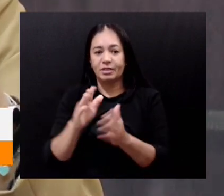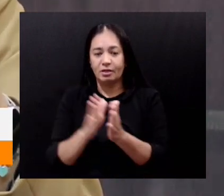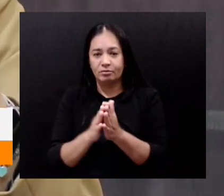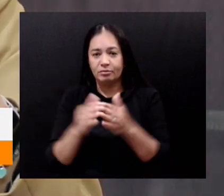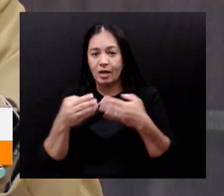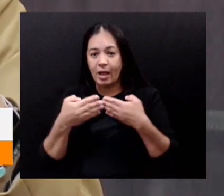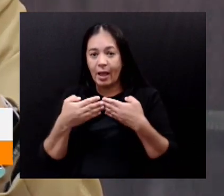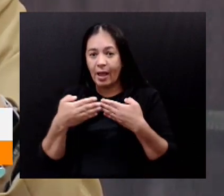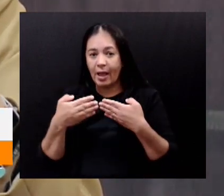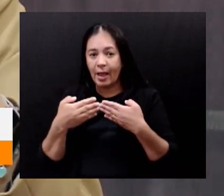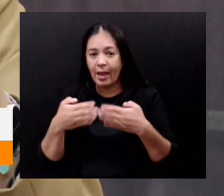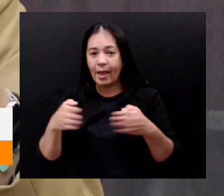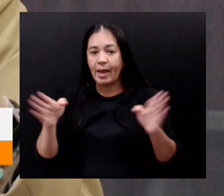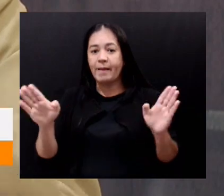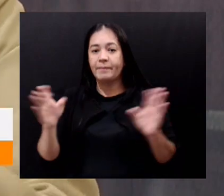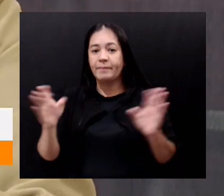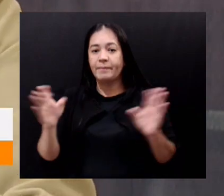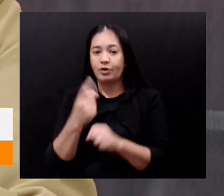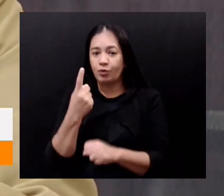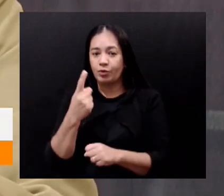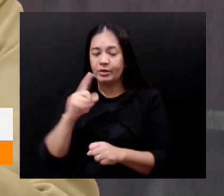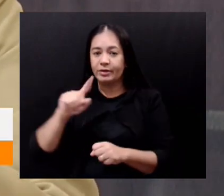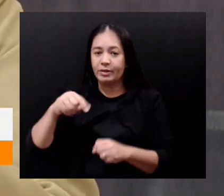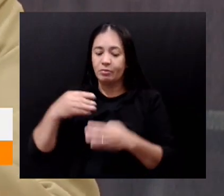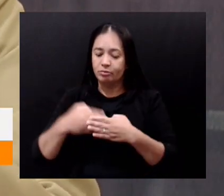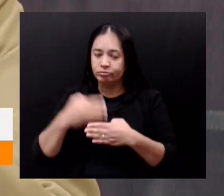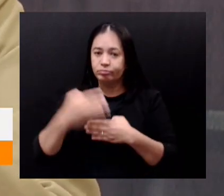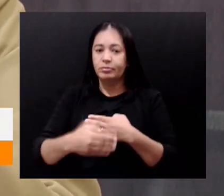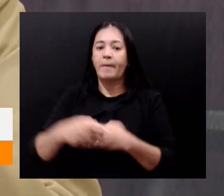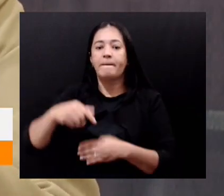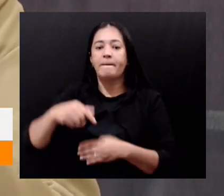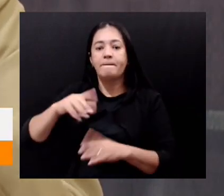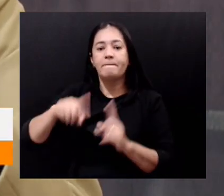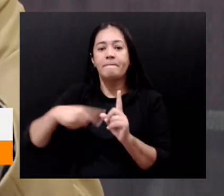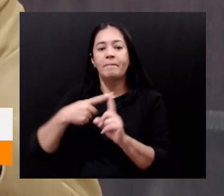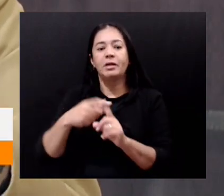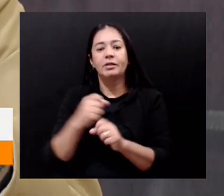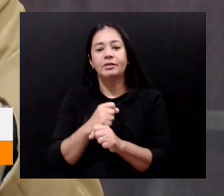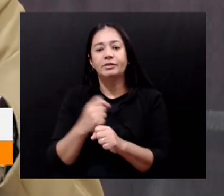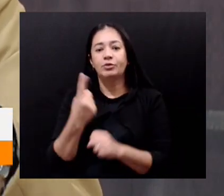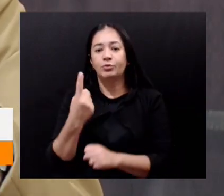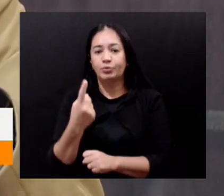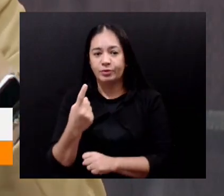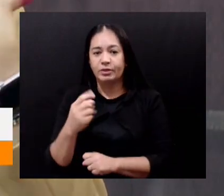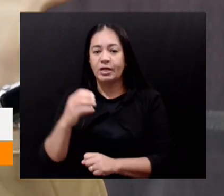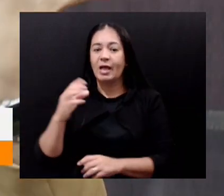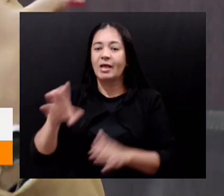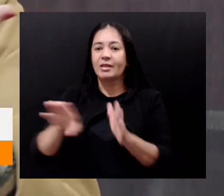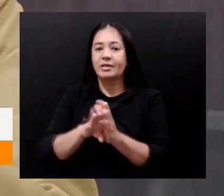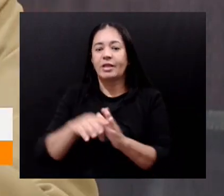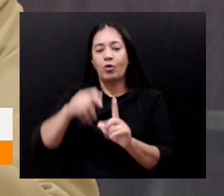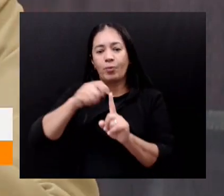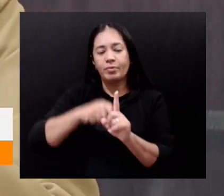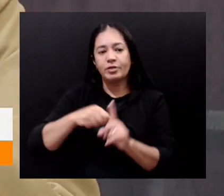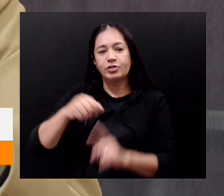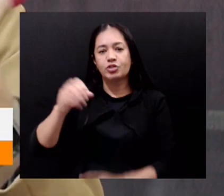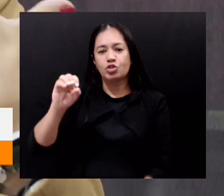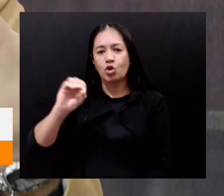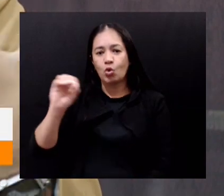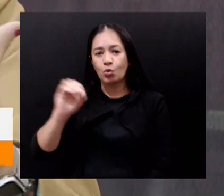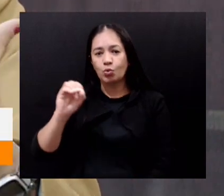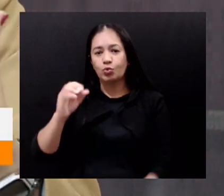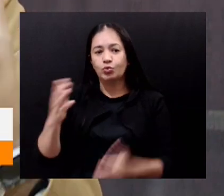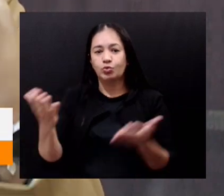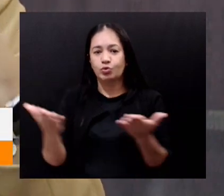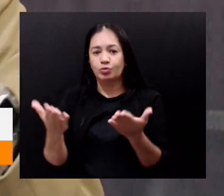mais 1 ano essa possibilidade e vai até outubro deste ano. Uhum. Nós acreditamos que a partir daí o consulado faça todo o seu